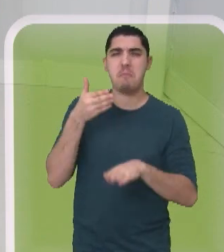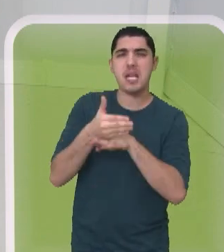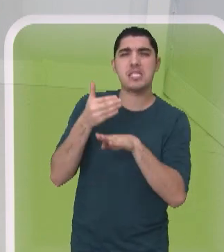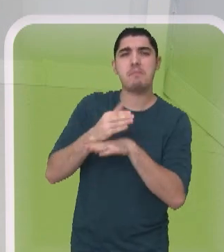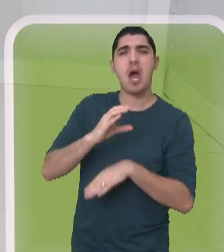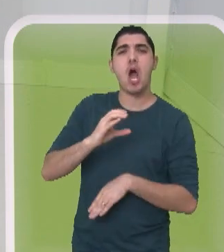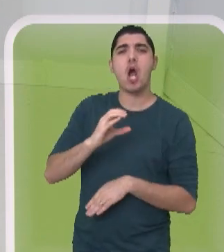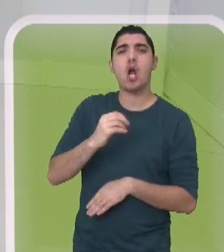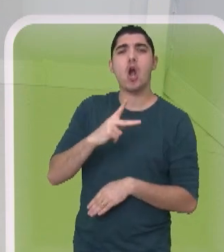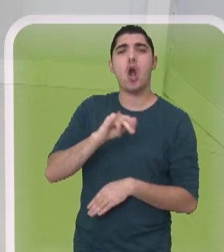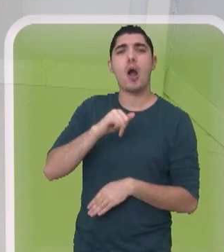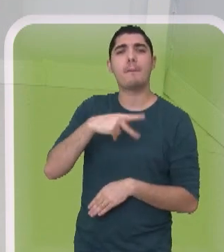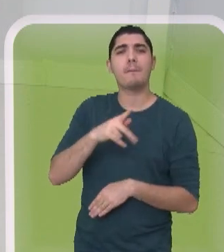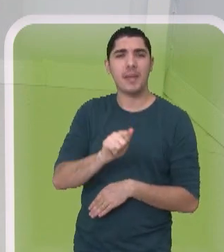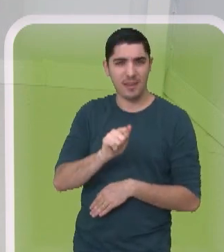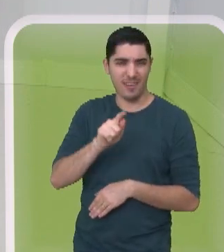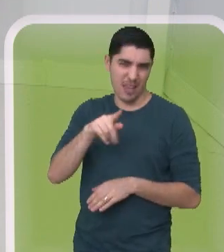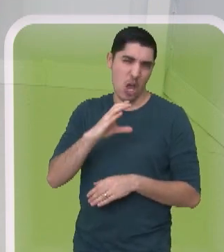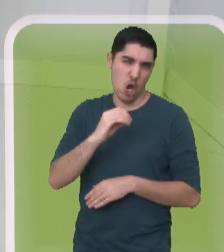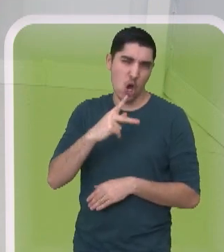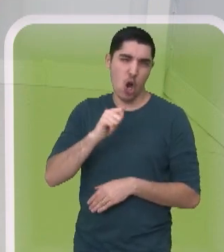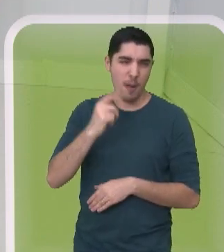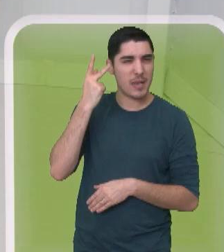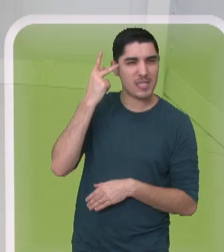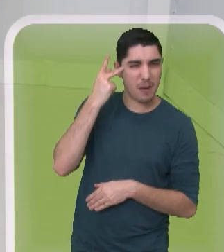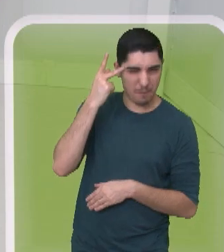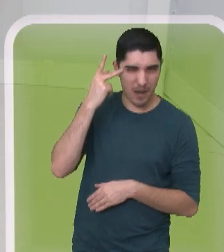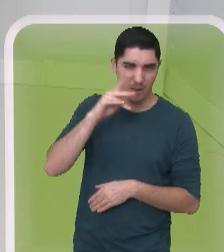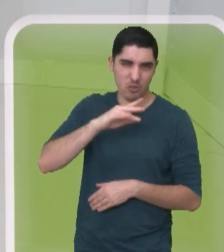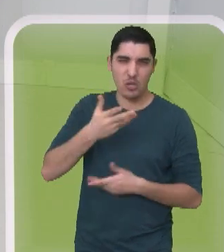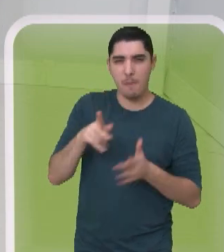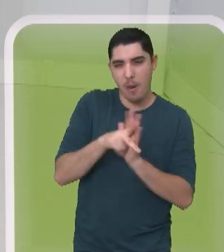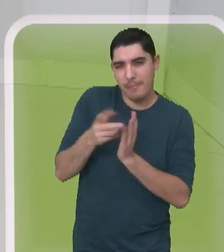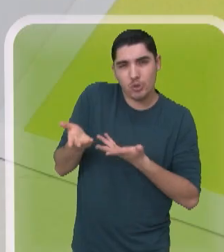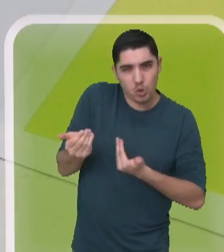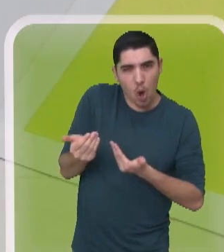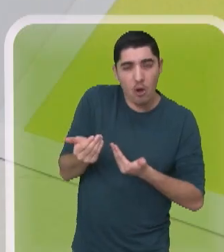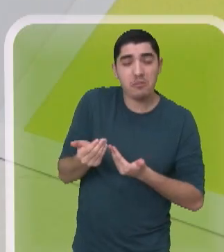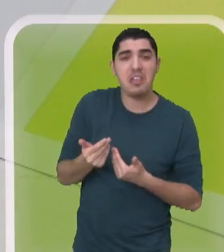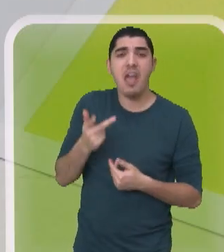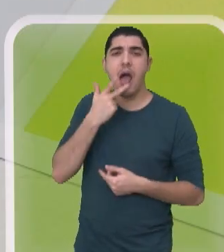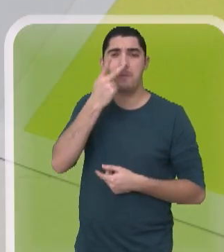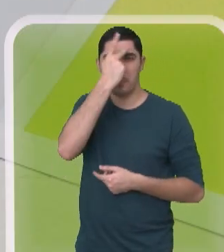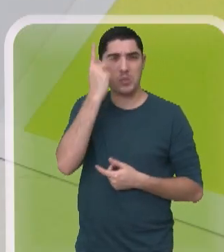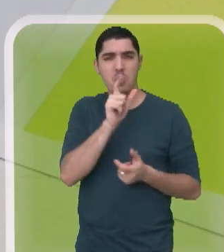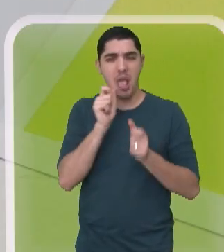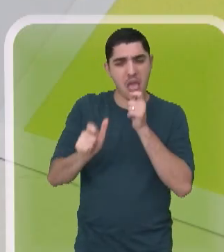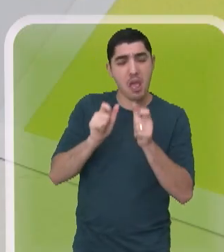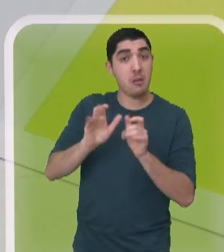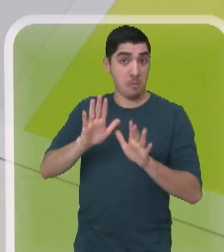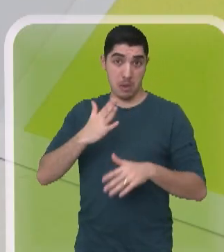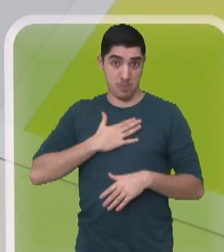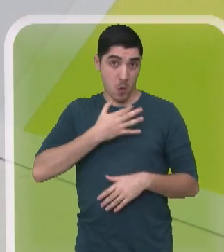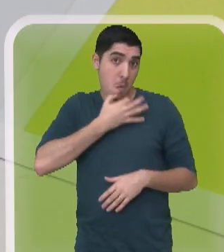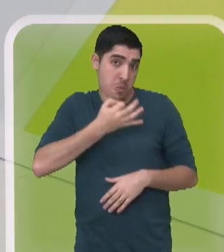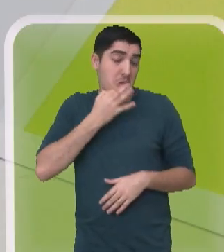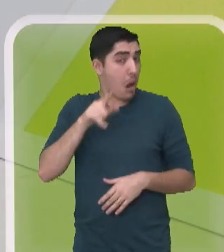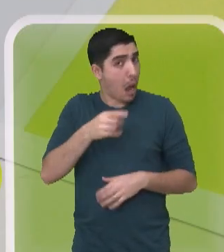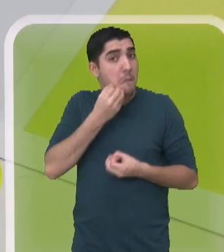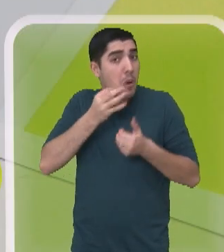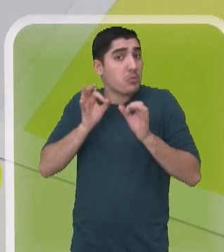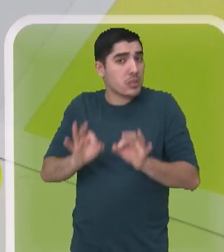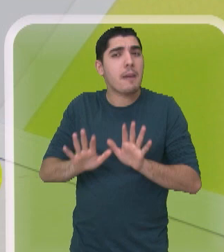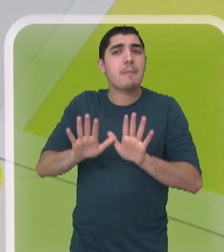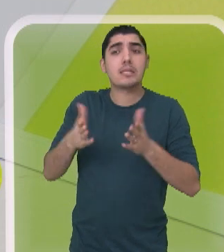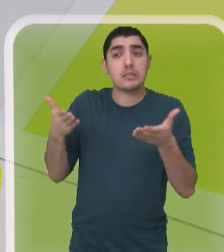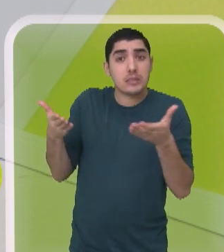estão priorizando a Série A3, que é o principal campeonato que o time profissional disputa no momento, e você montar agora,